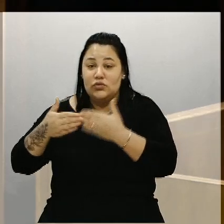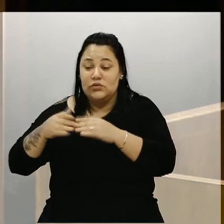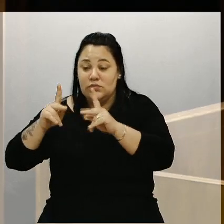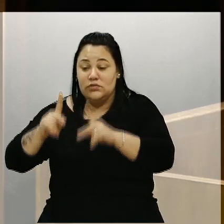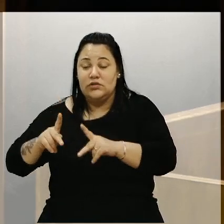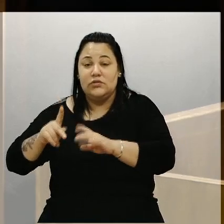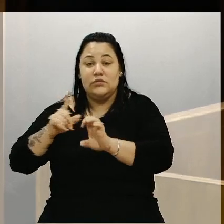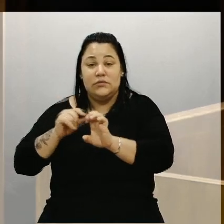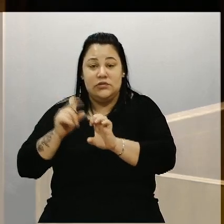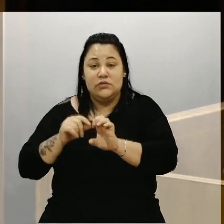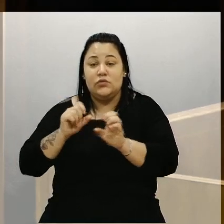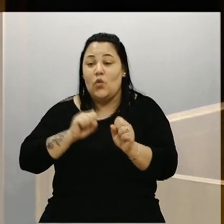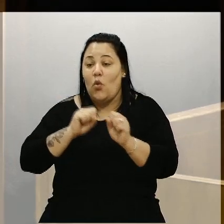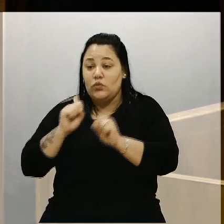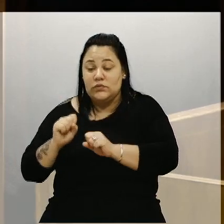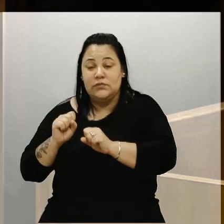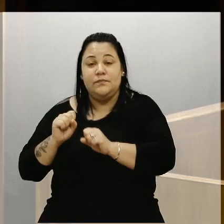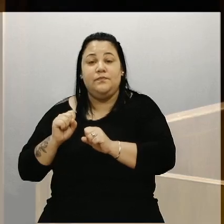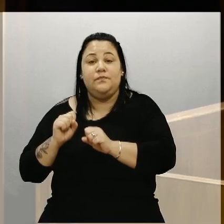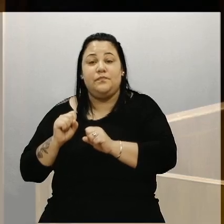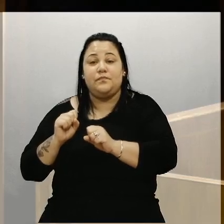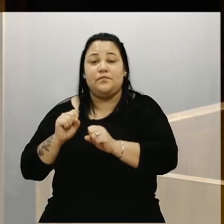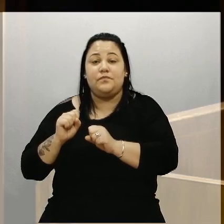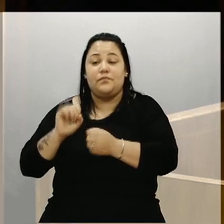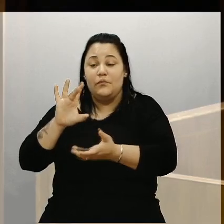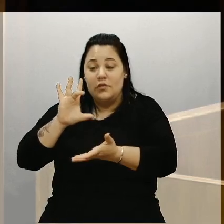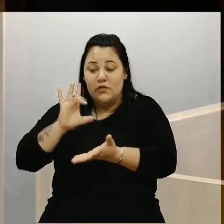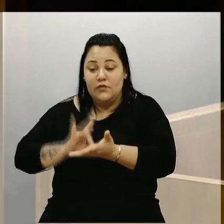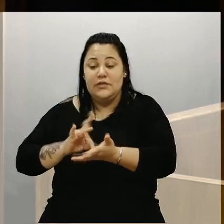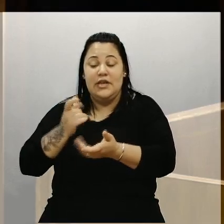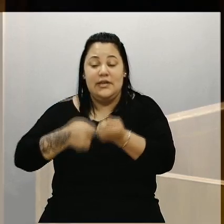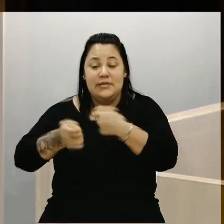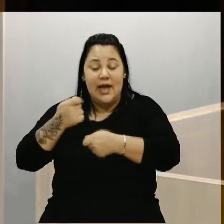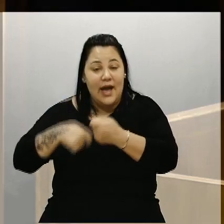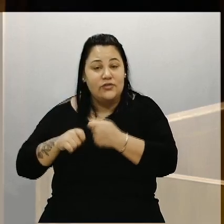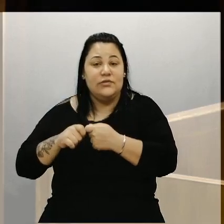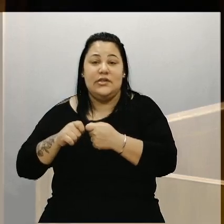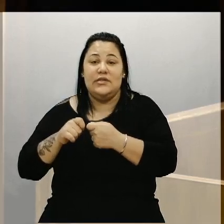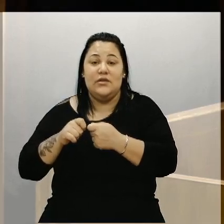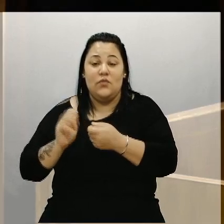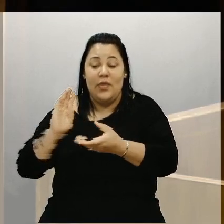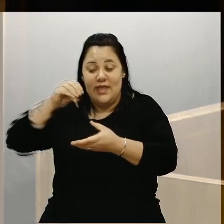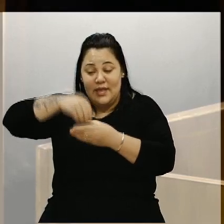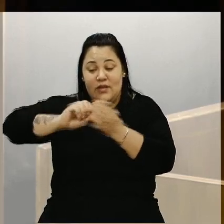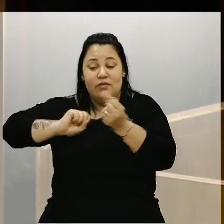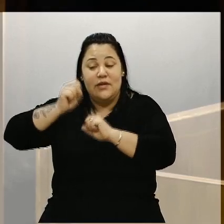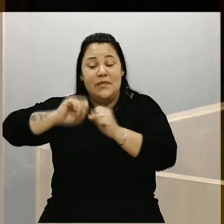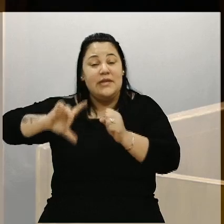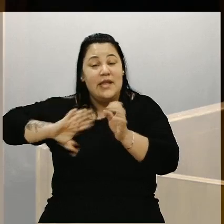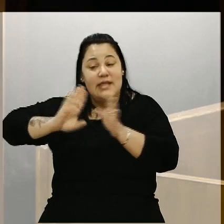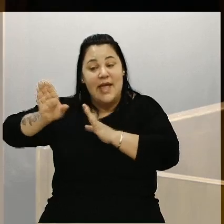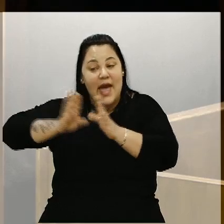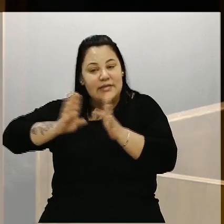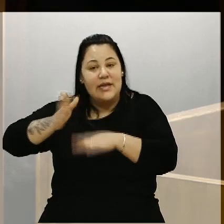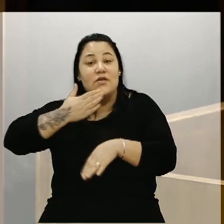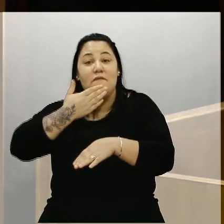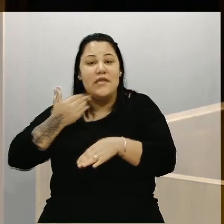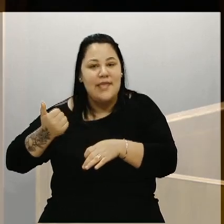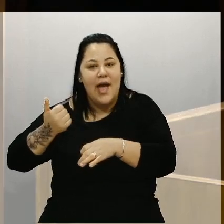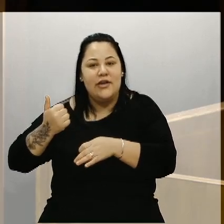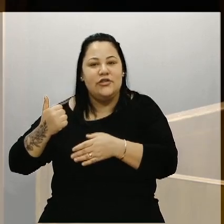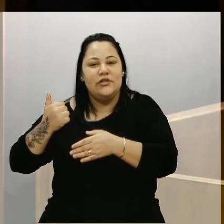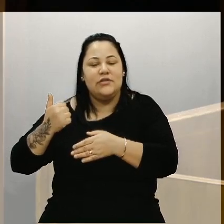suas atividades, garantindo acesso a benefícios e programas governamentais. Criar e